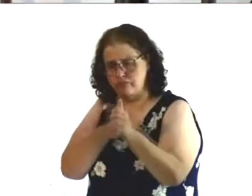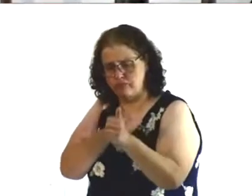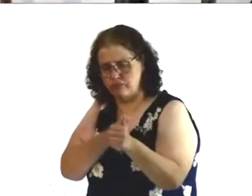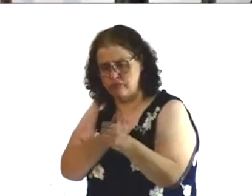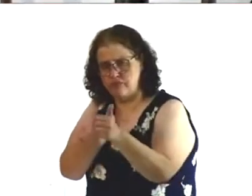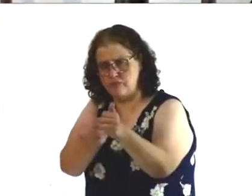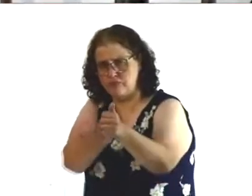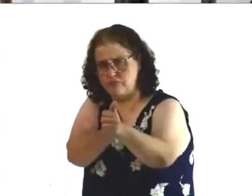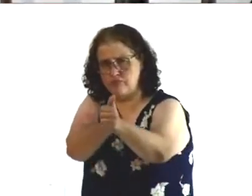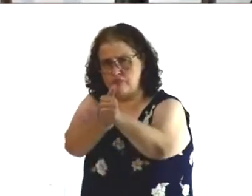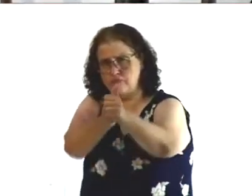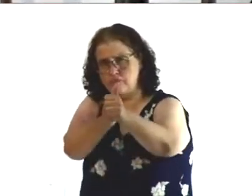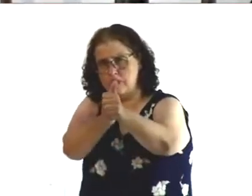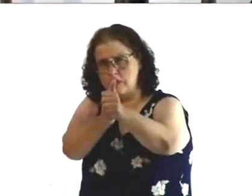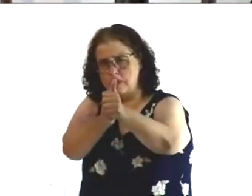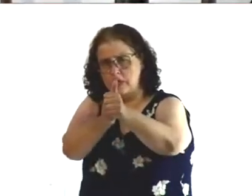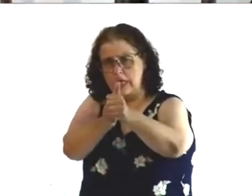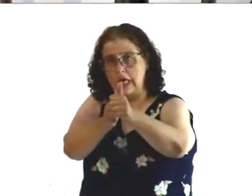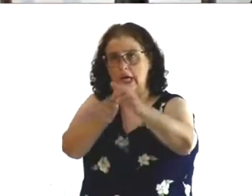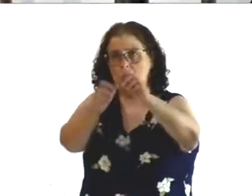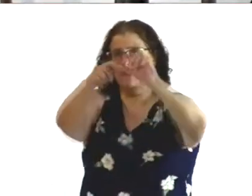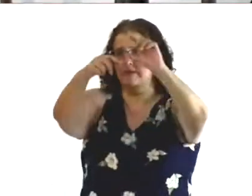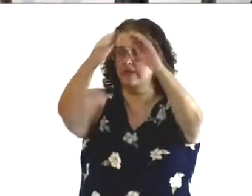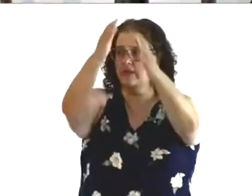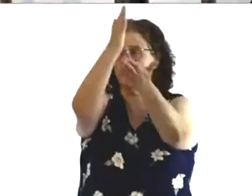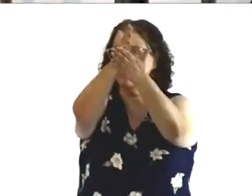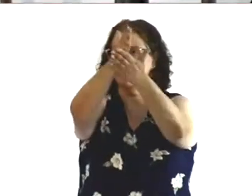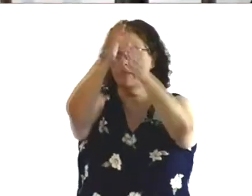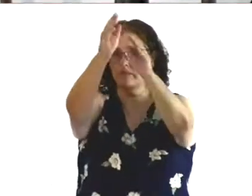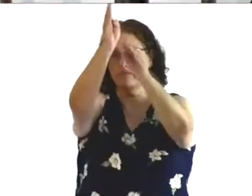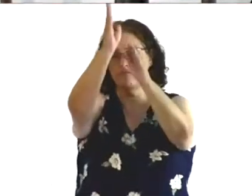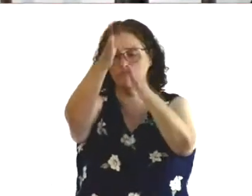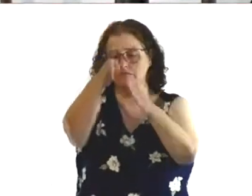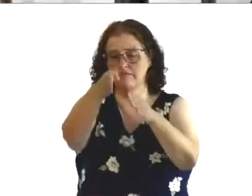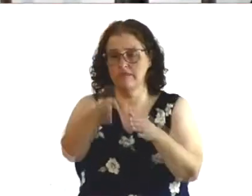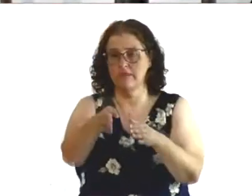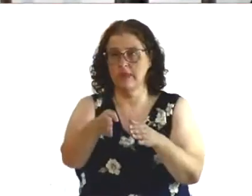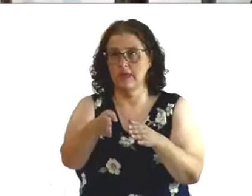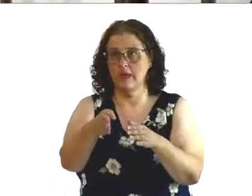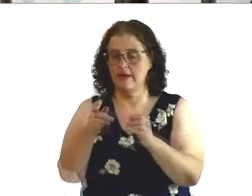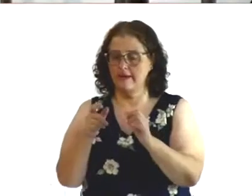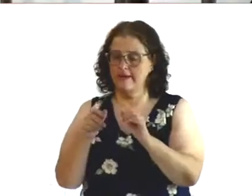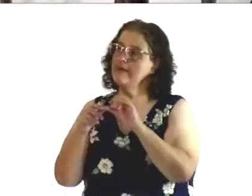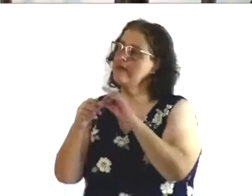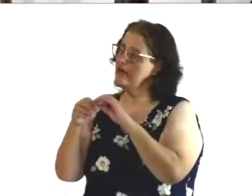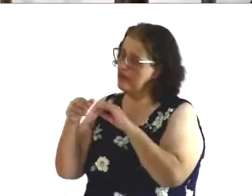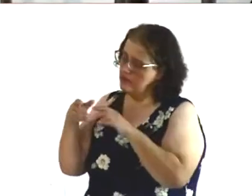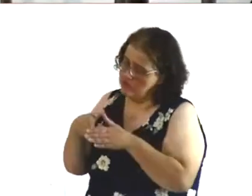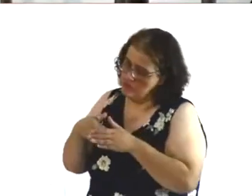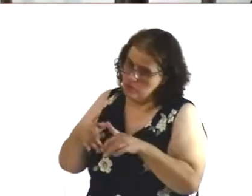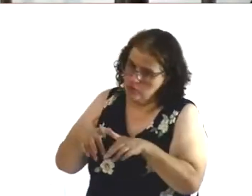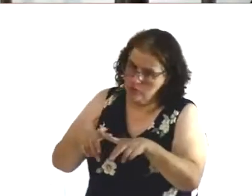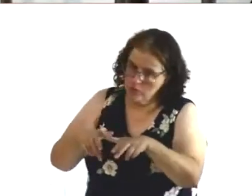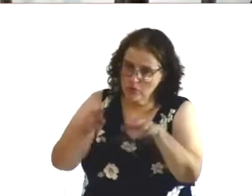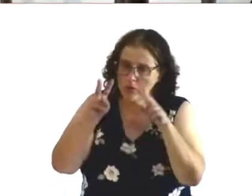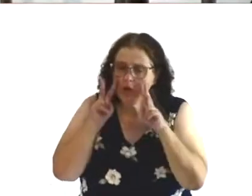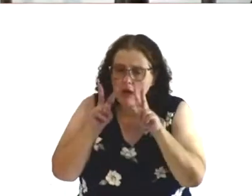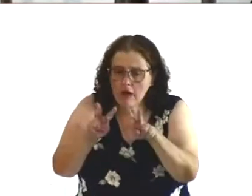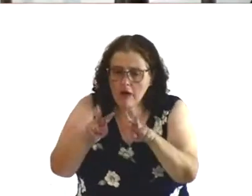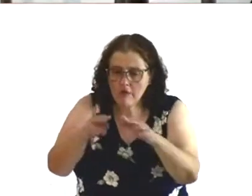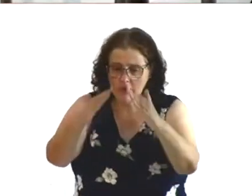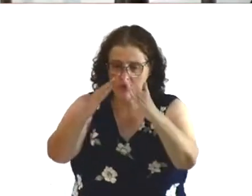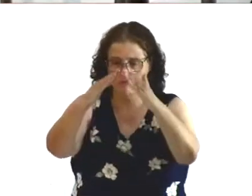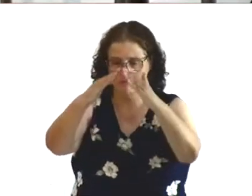a estrela, alegraram-se com grande e intenso júbilo. E entrando na casa, viram o menino com Maria, sua